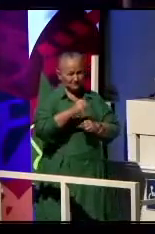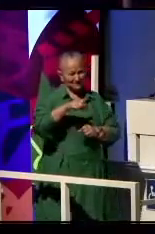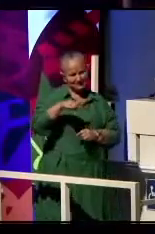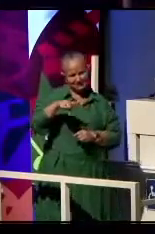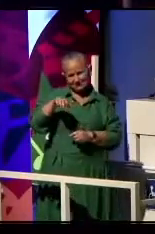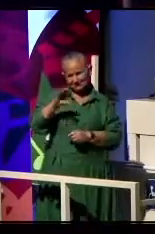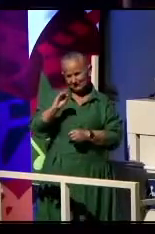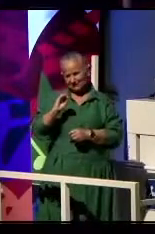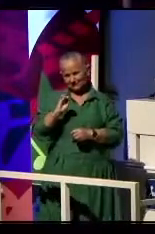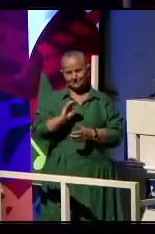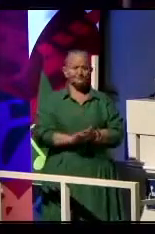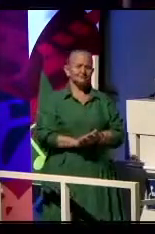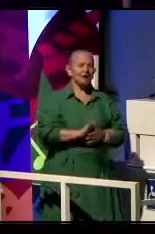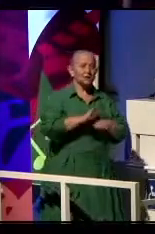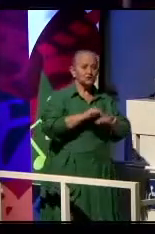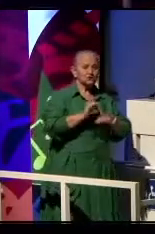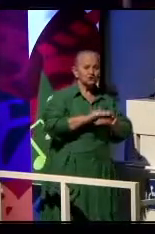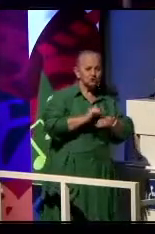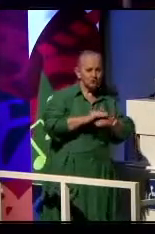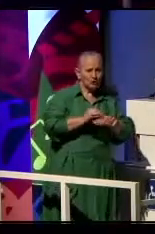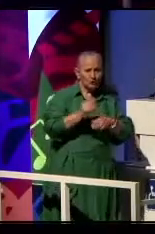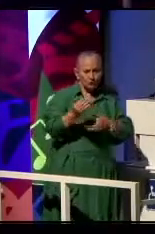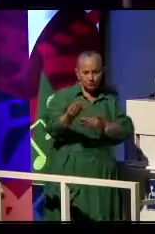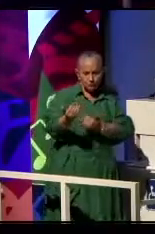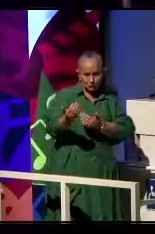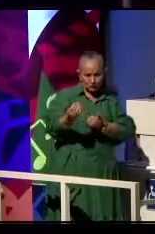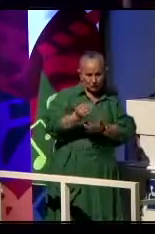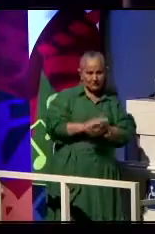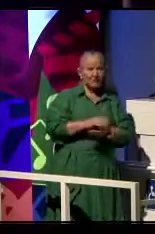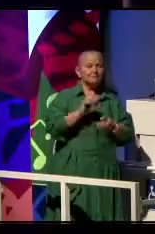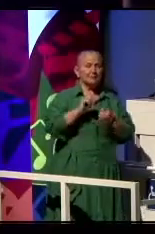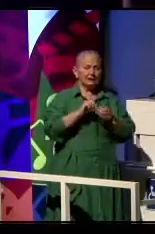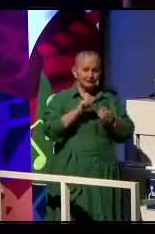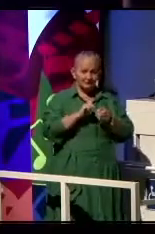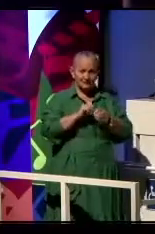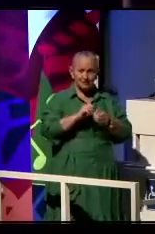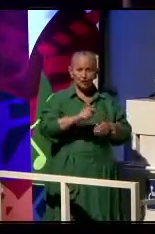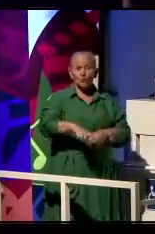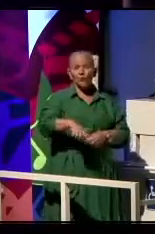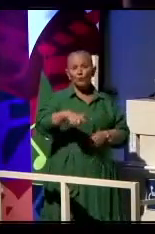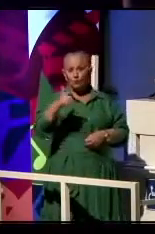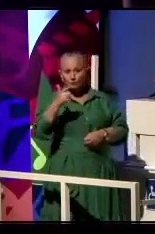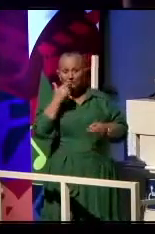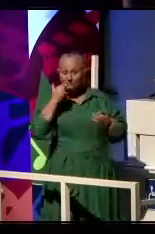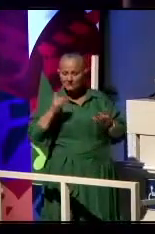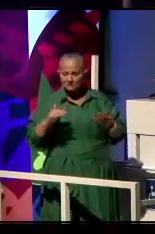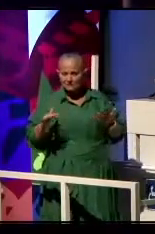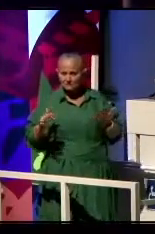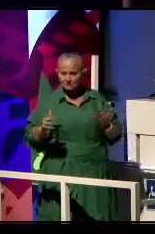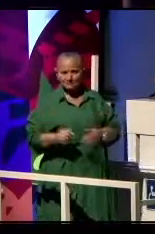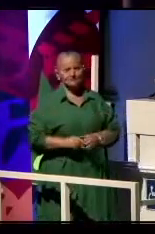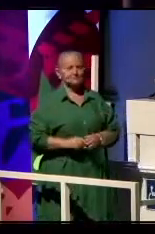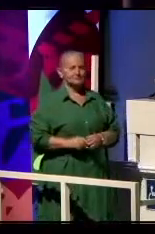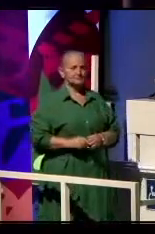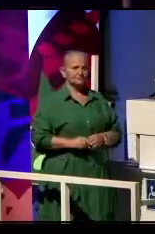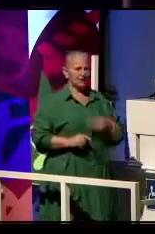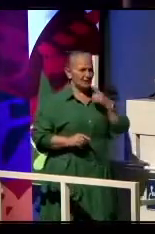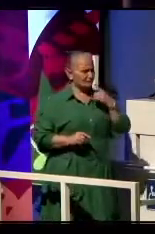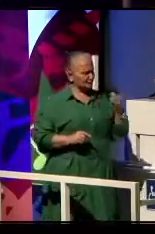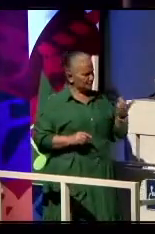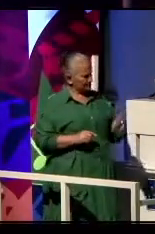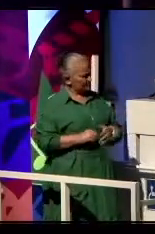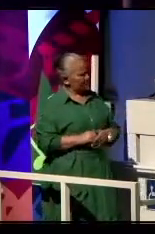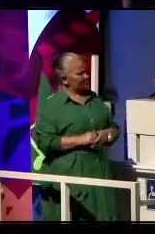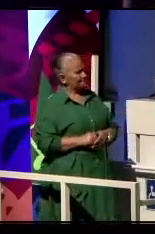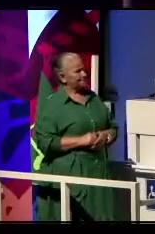70. Convida o jovem Loborges para gravar o álbum. E o Loborges falou, olha, Milton, Bituca, né?